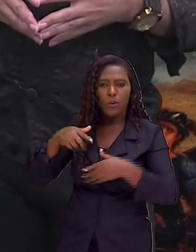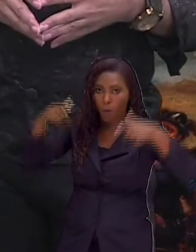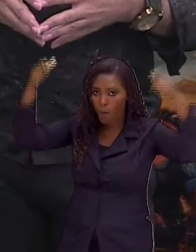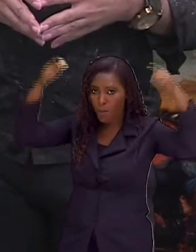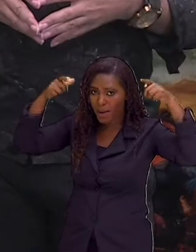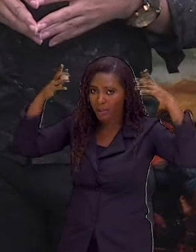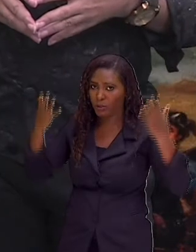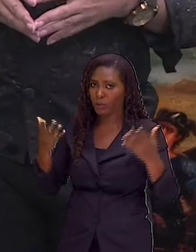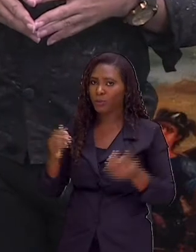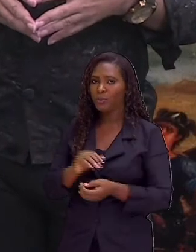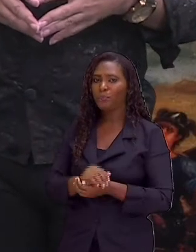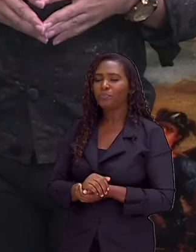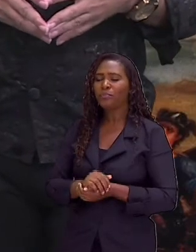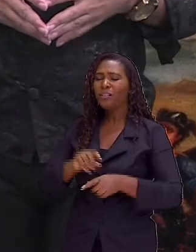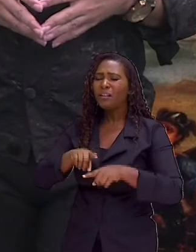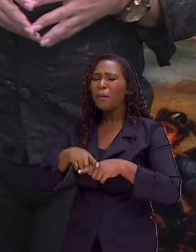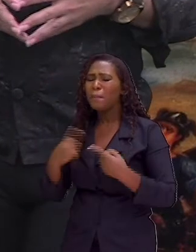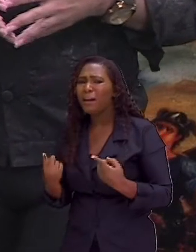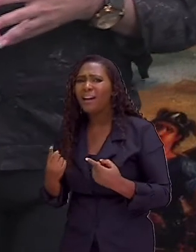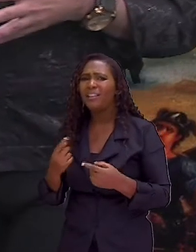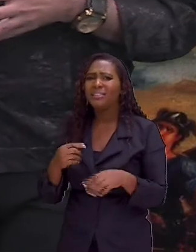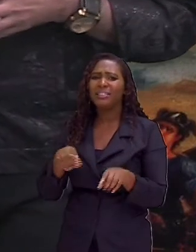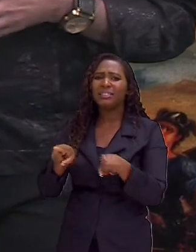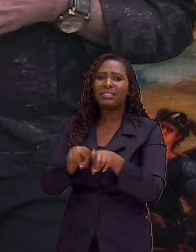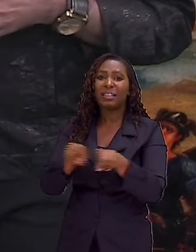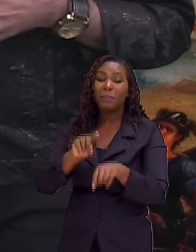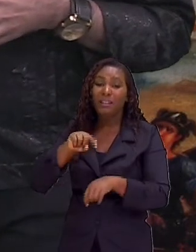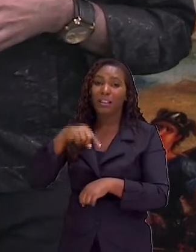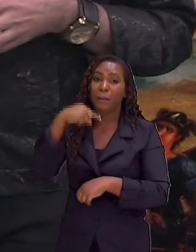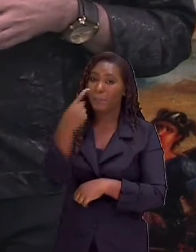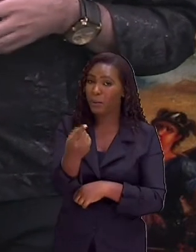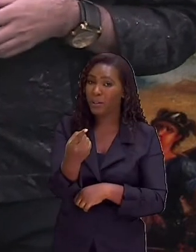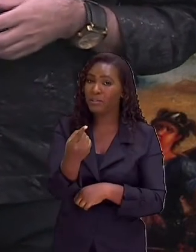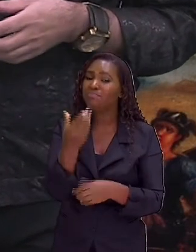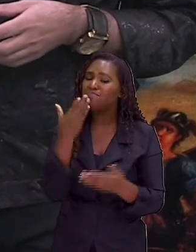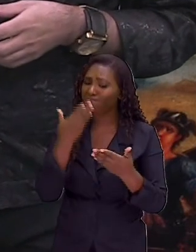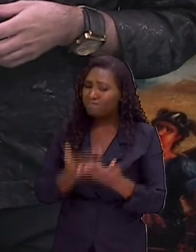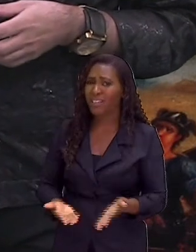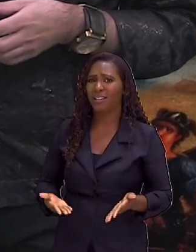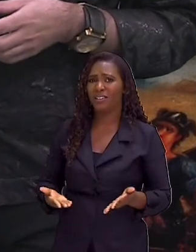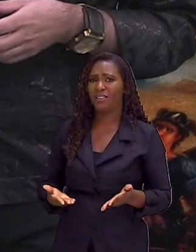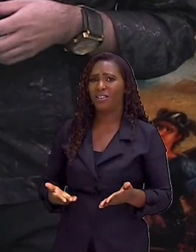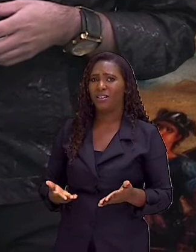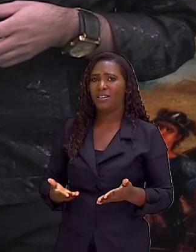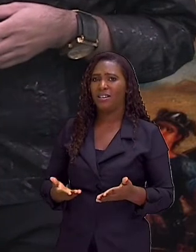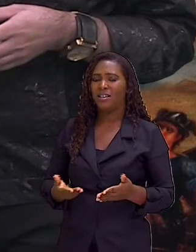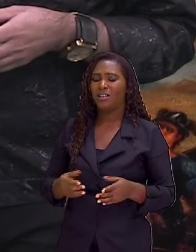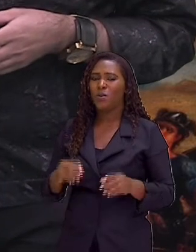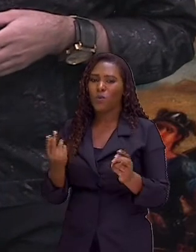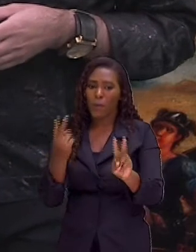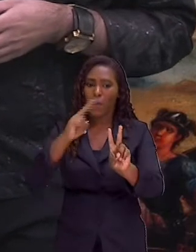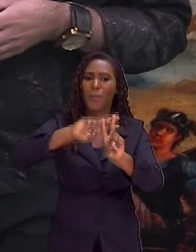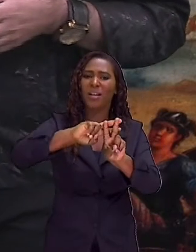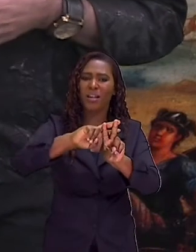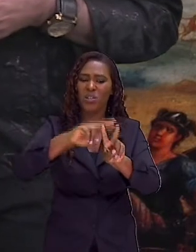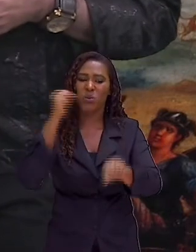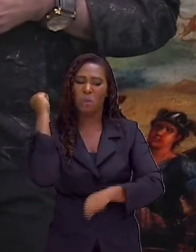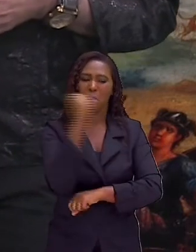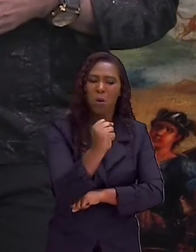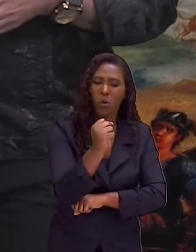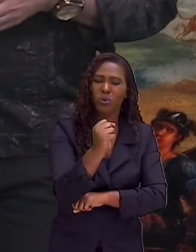assassinado. No ano de 1824, o país tornou-se uma república presidida